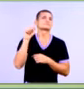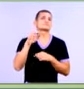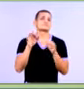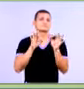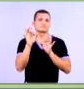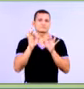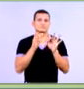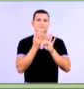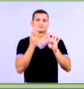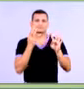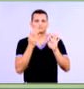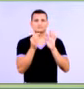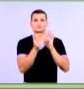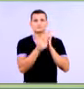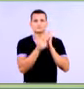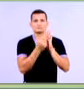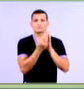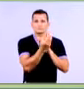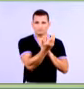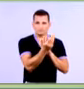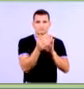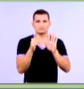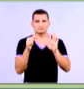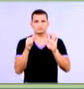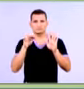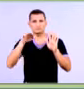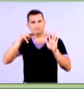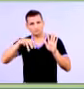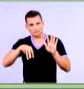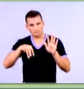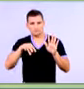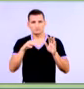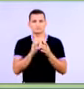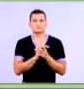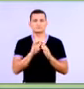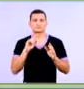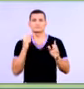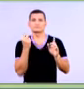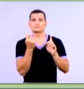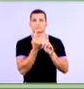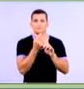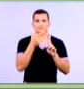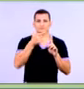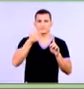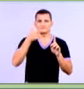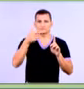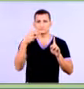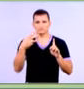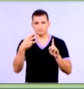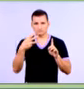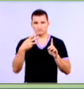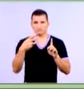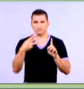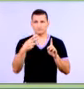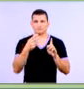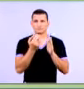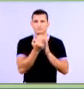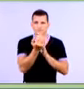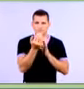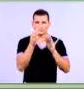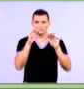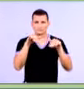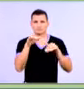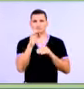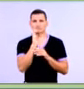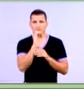fila? Início e fim, né? Quando eu inseri o 223, o início e o fim estão no 0.